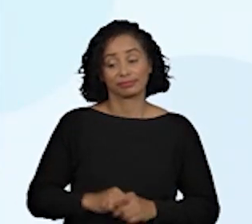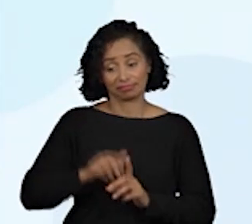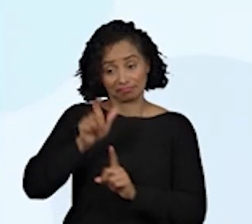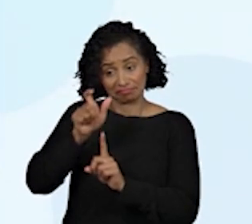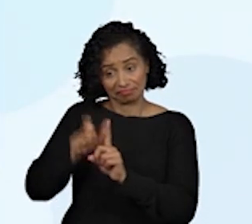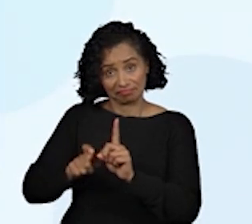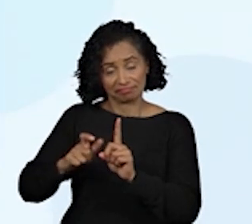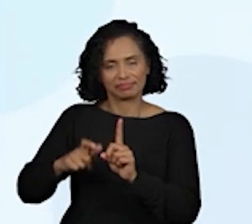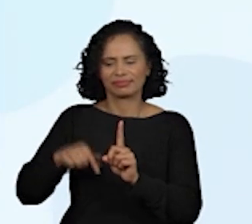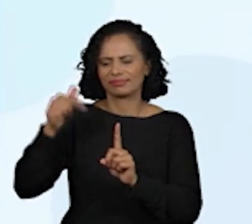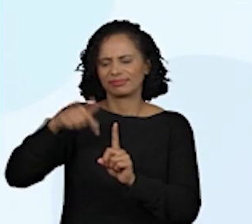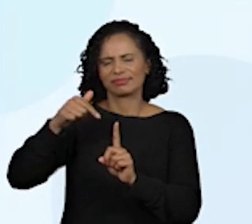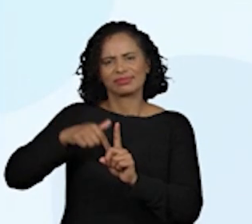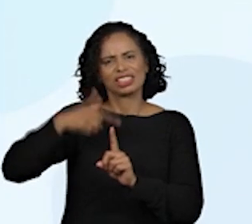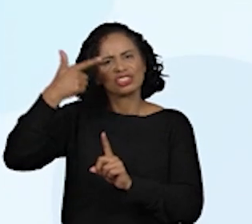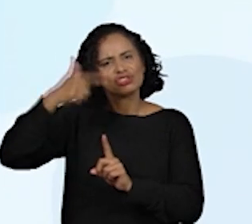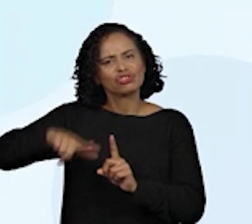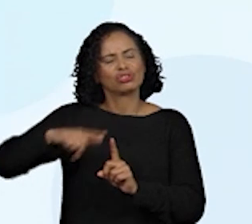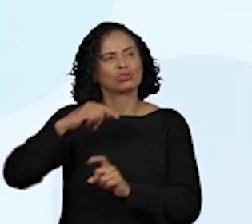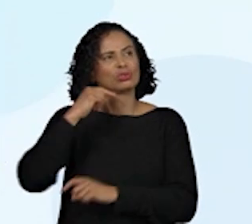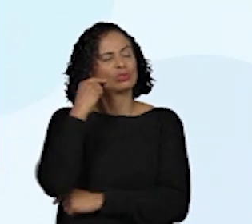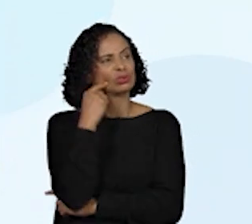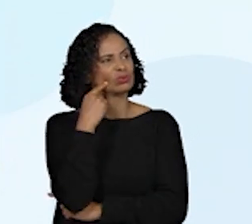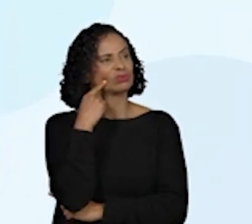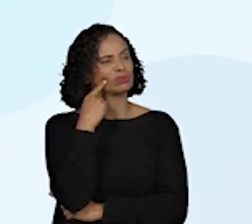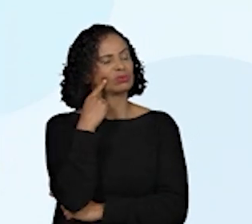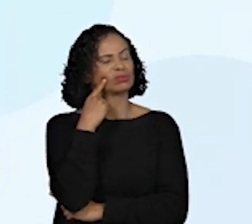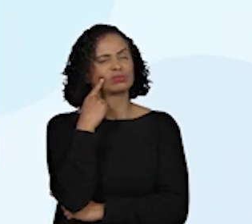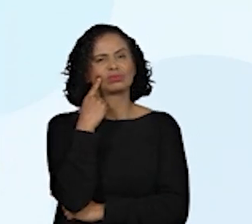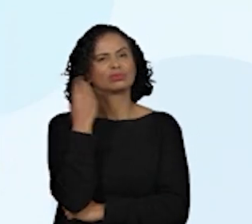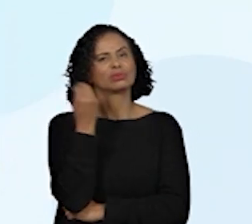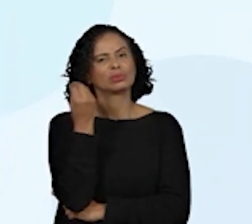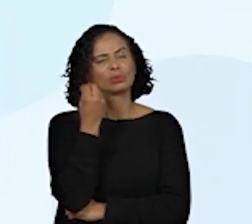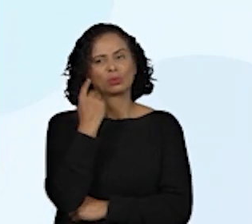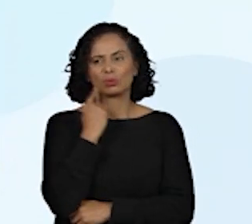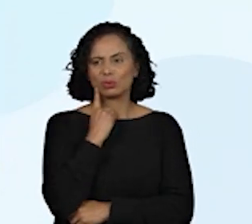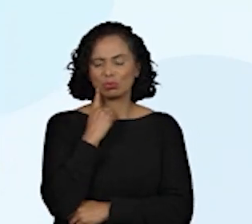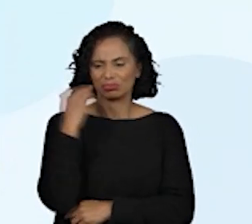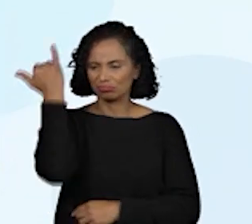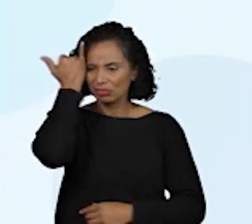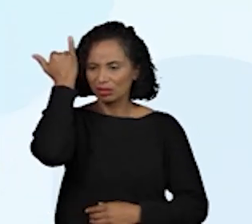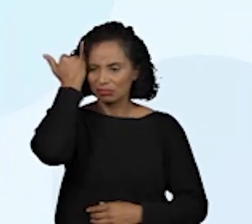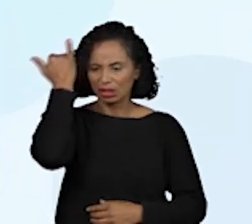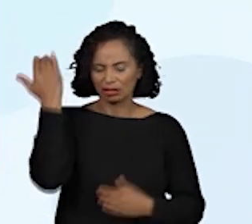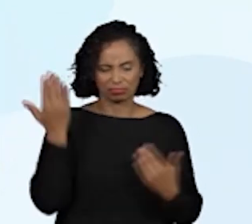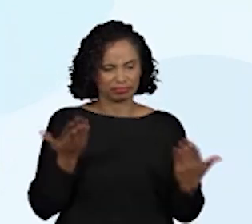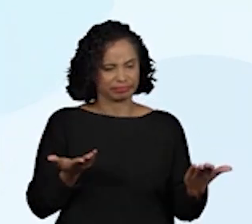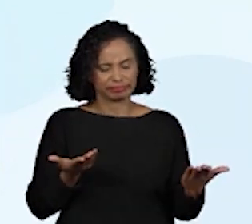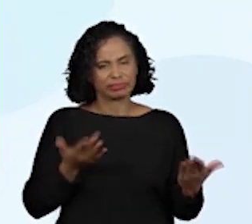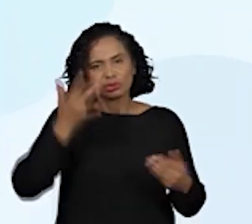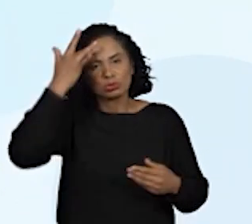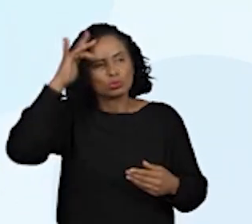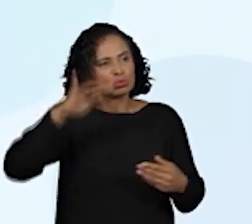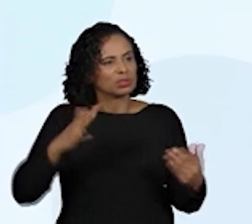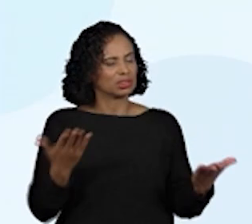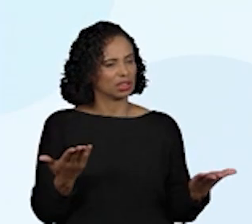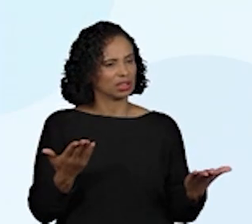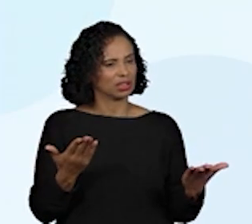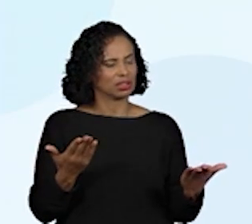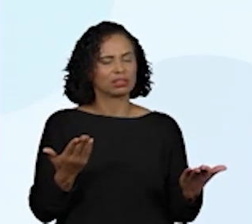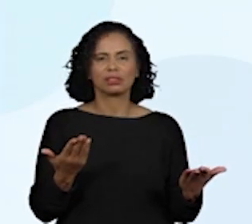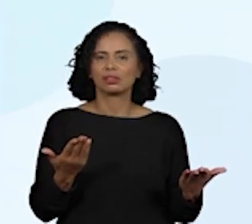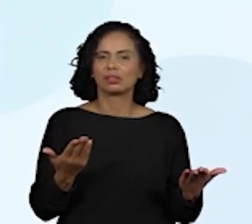Petrúquio ficou de novo sem saber de quem era a voz, mas conta a